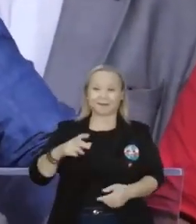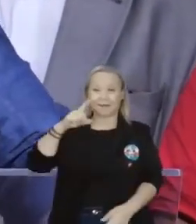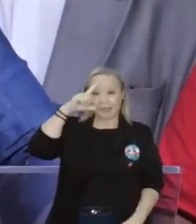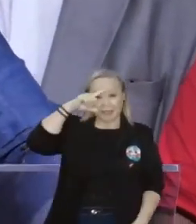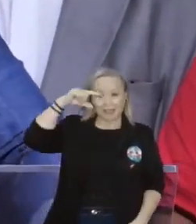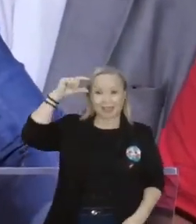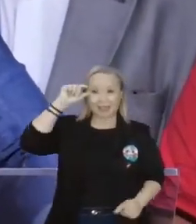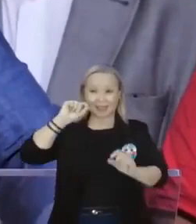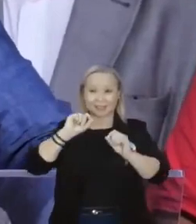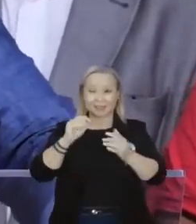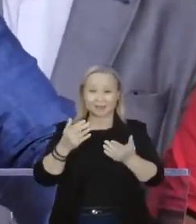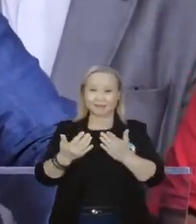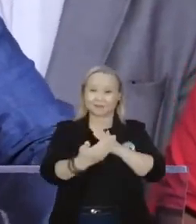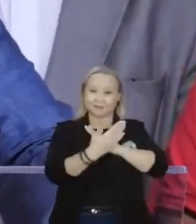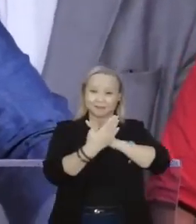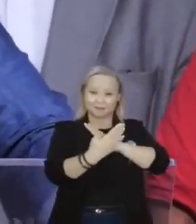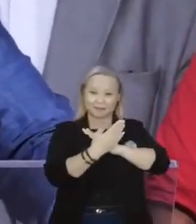aqui.